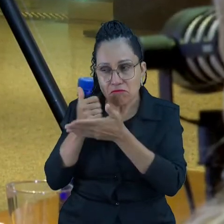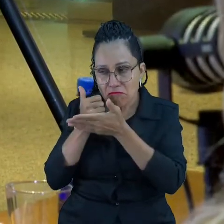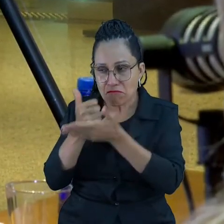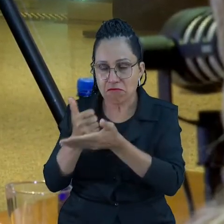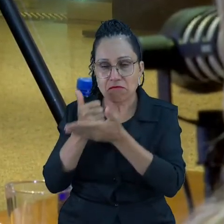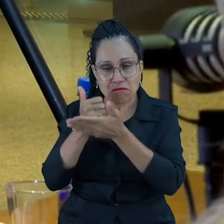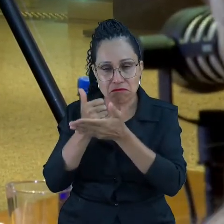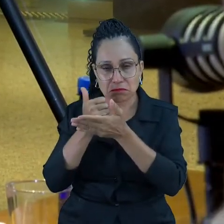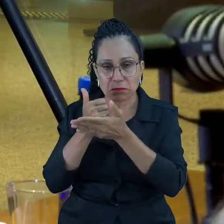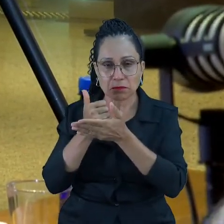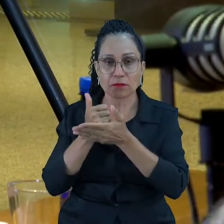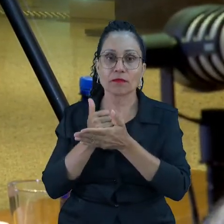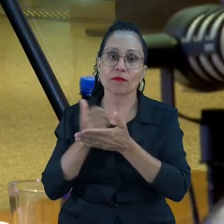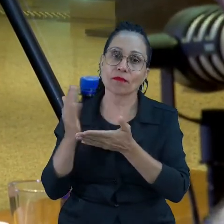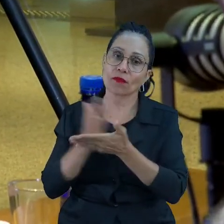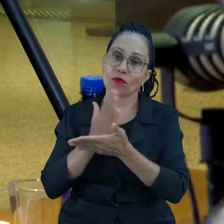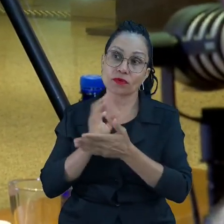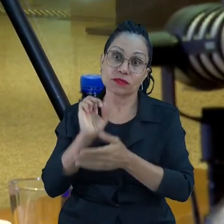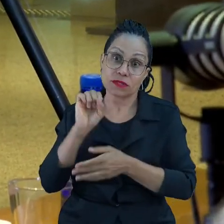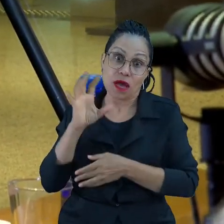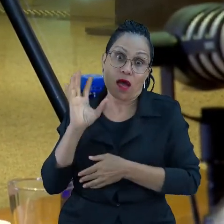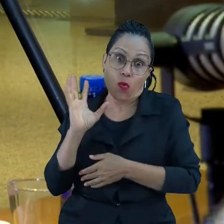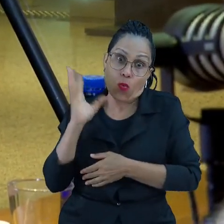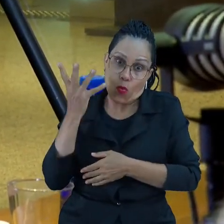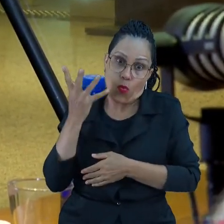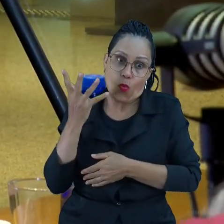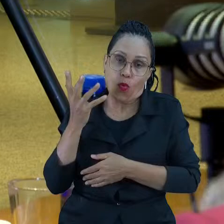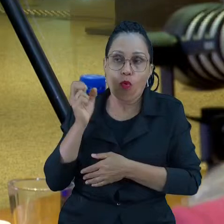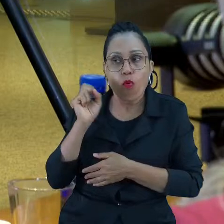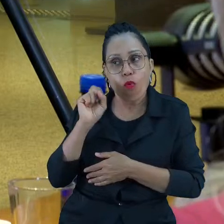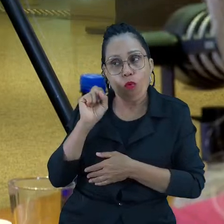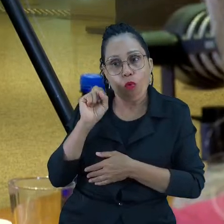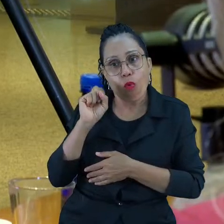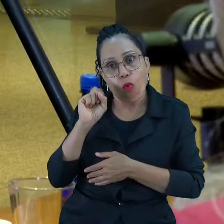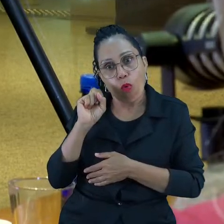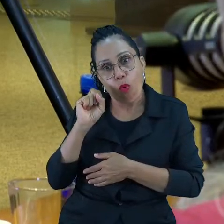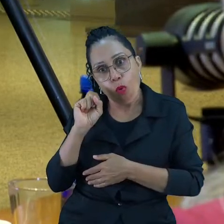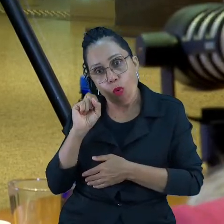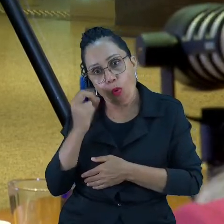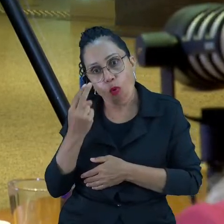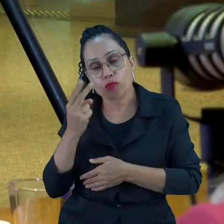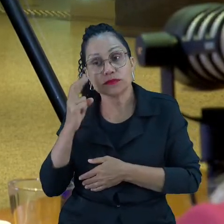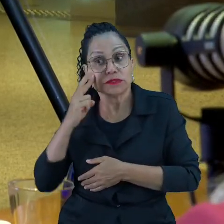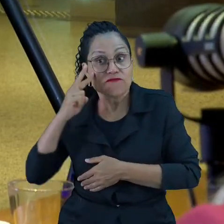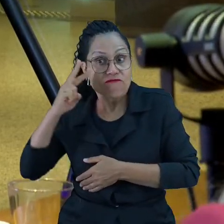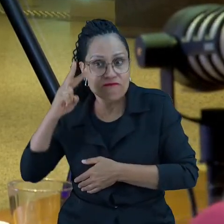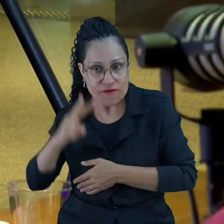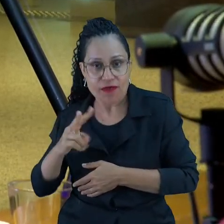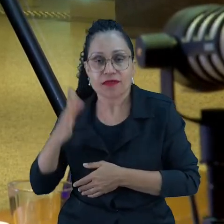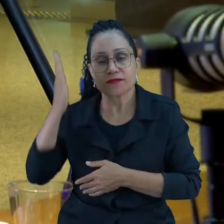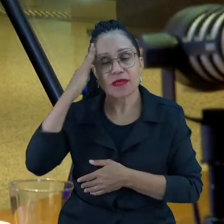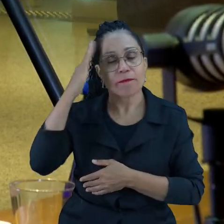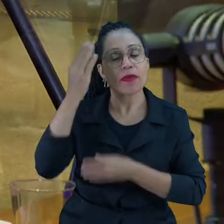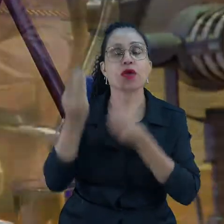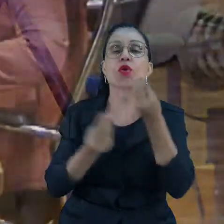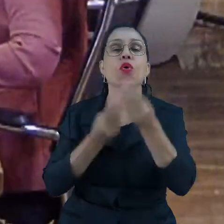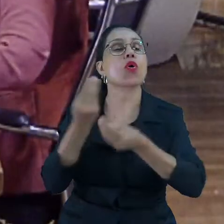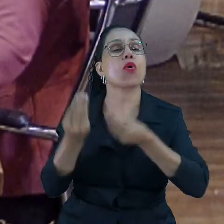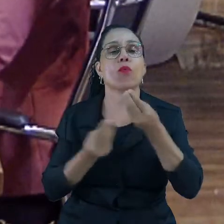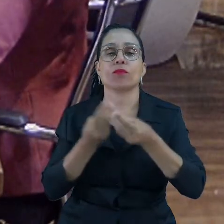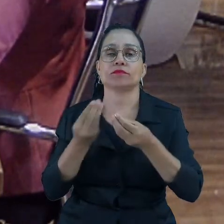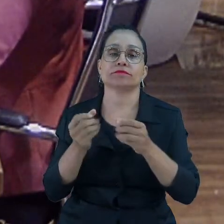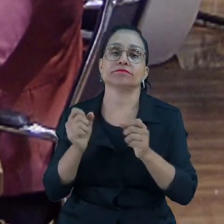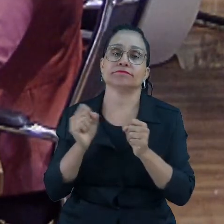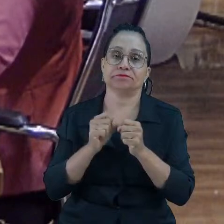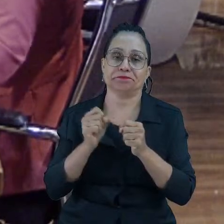se passar por alguma situação Sim. ou ver alguém passar por uma situação, porque às vezes a gente inclusive, eu não sei se vai mostrar, mas o selo,